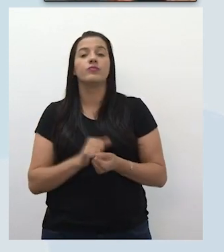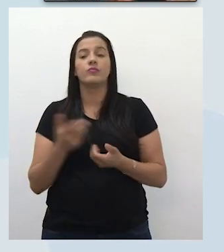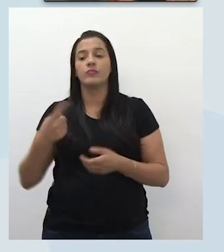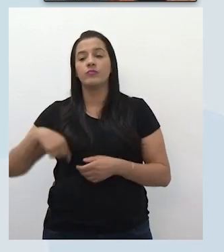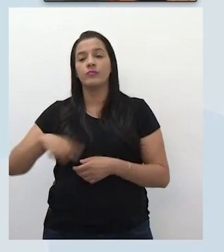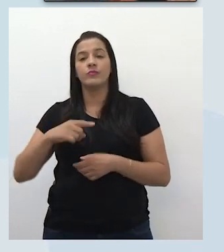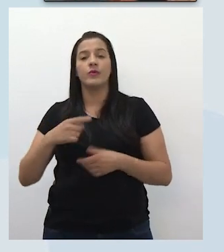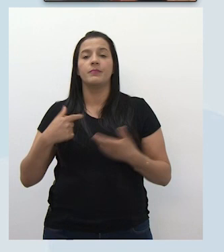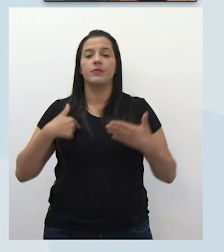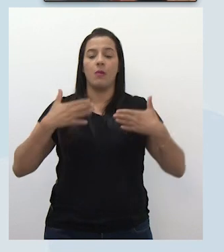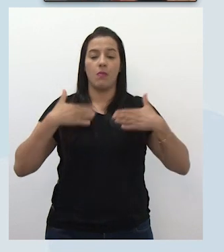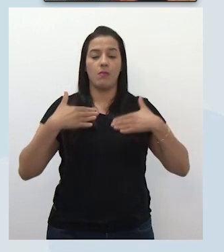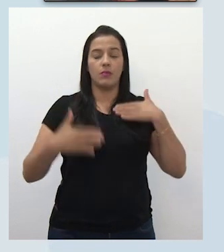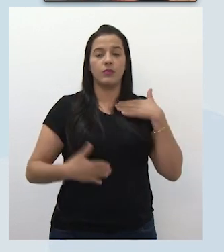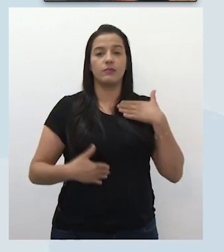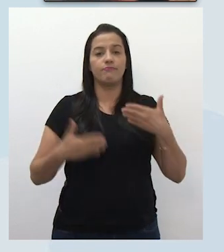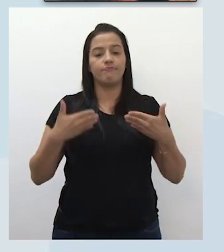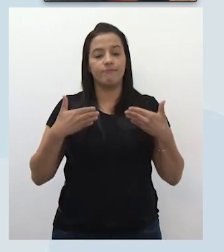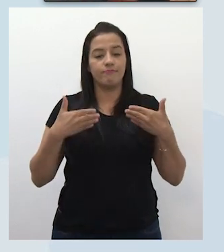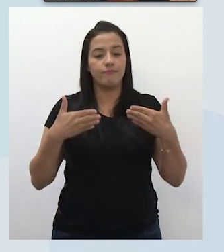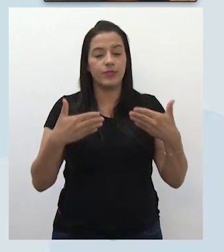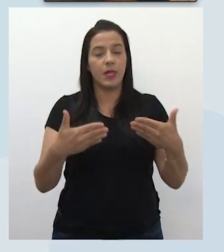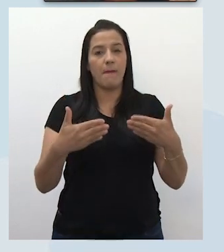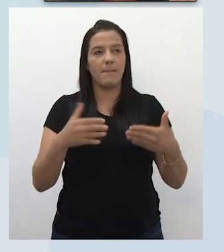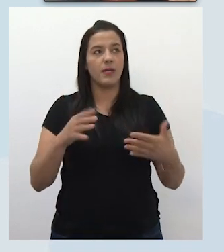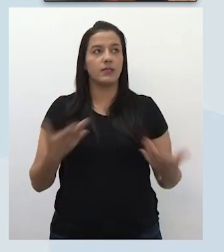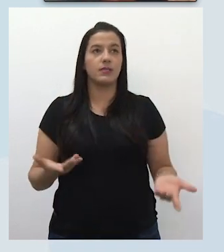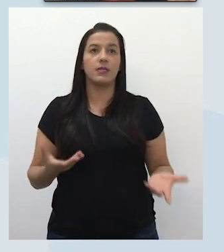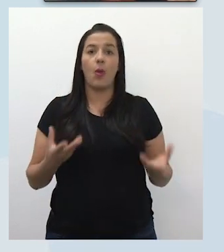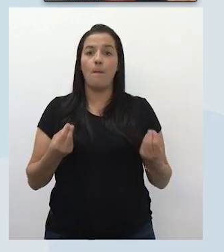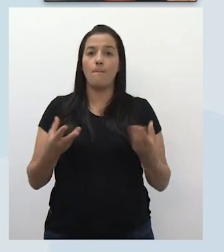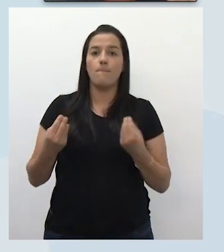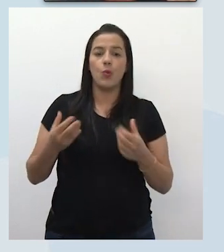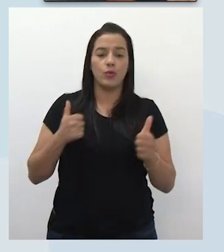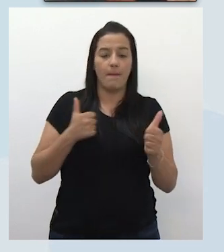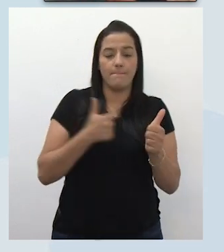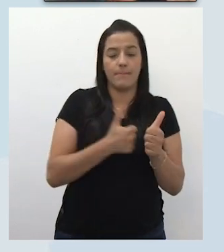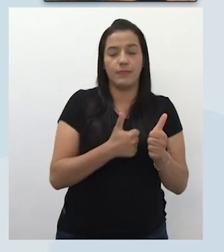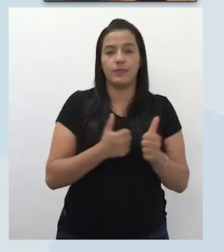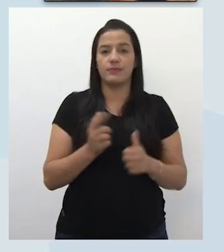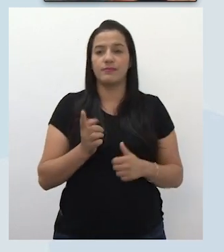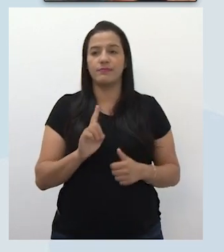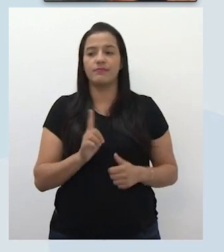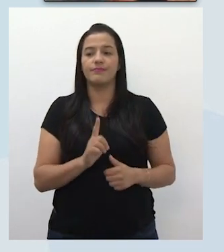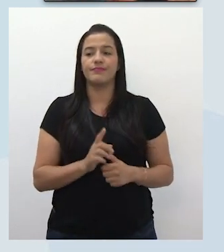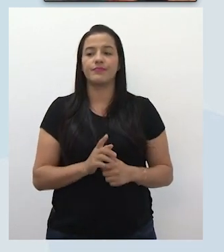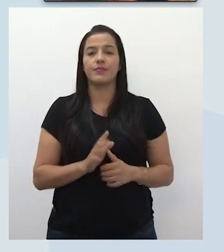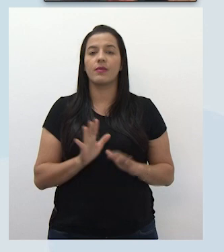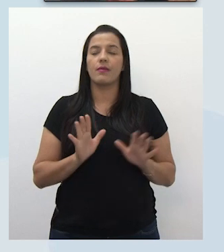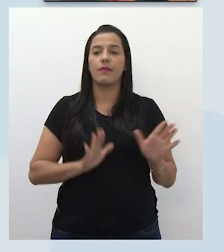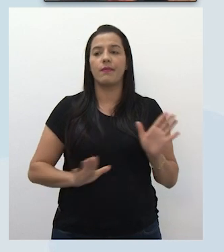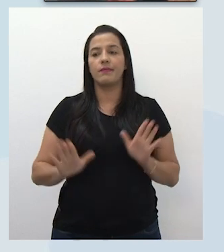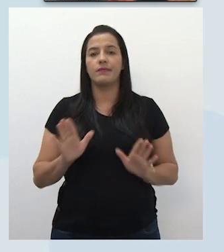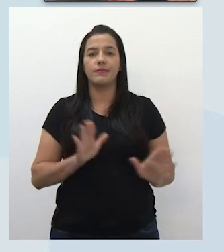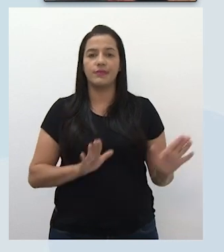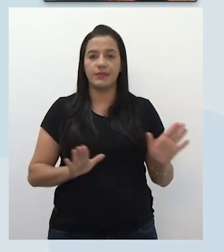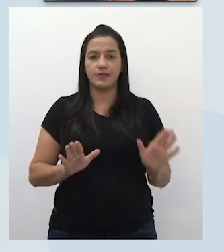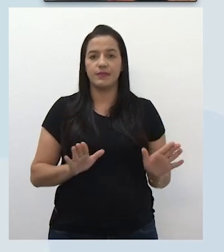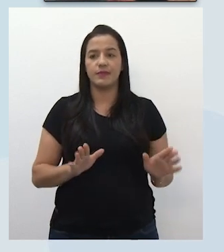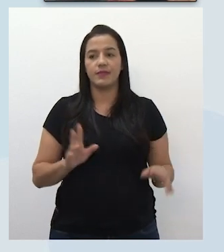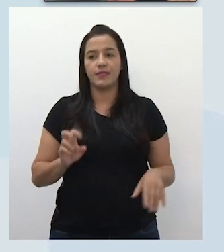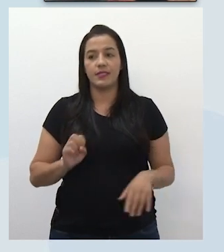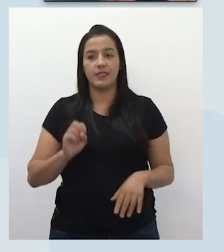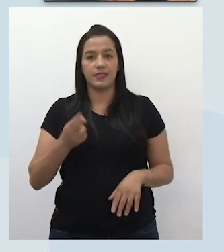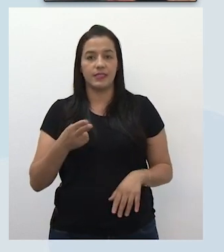postura tem que ser de aproximação, mas não muita aproximação. Então, assim, se nós estivermos em pé ou